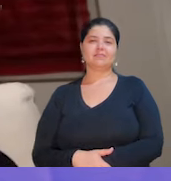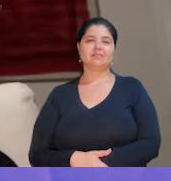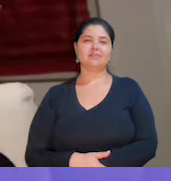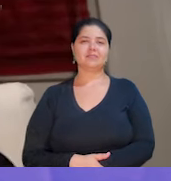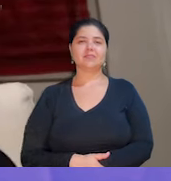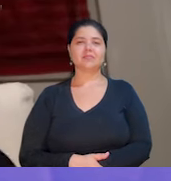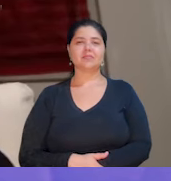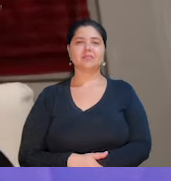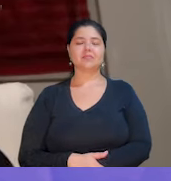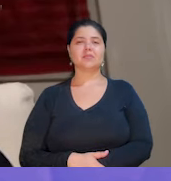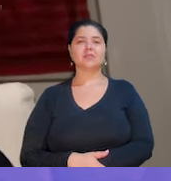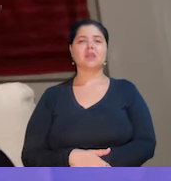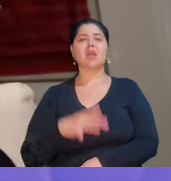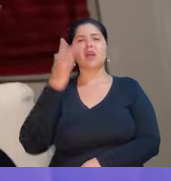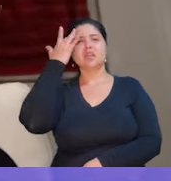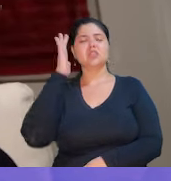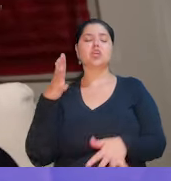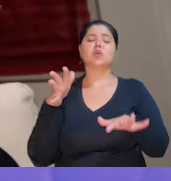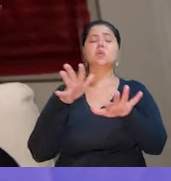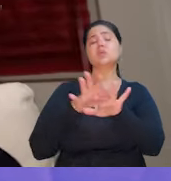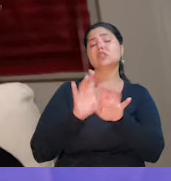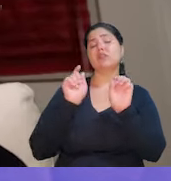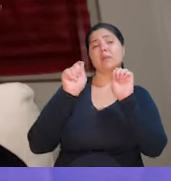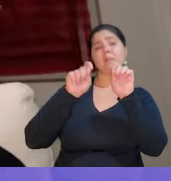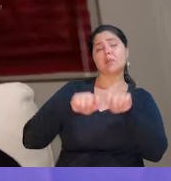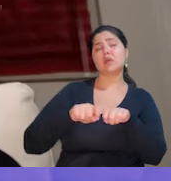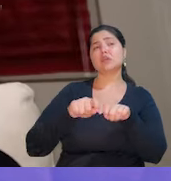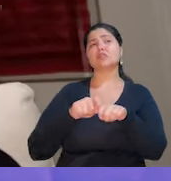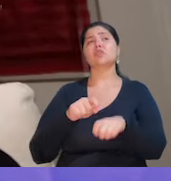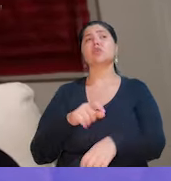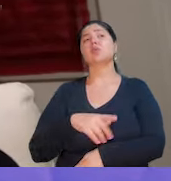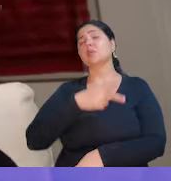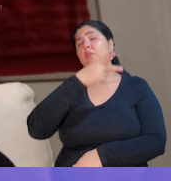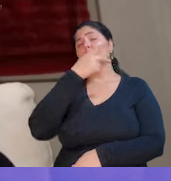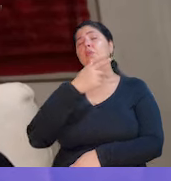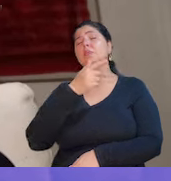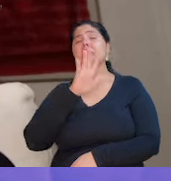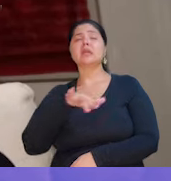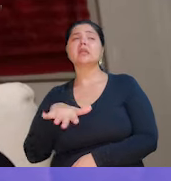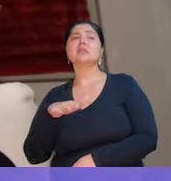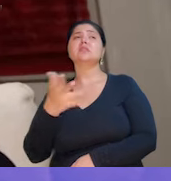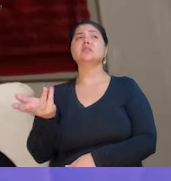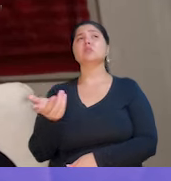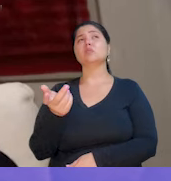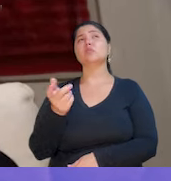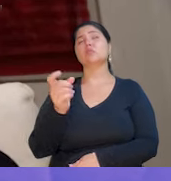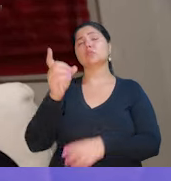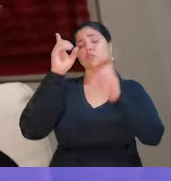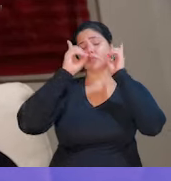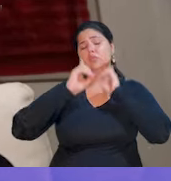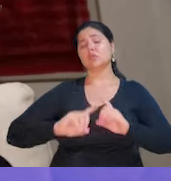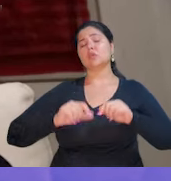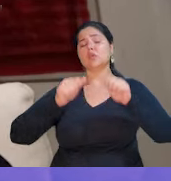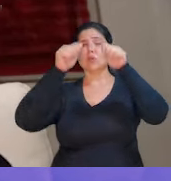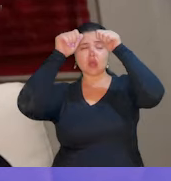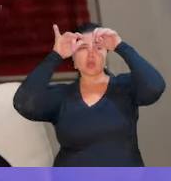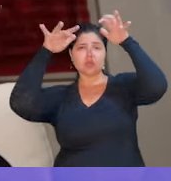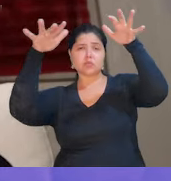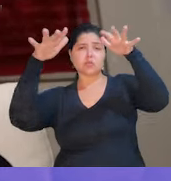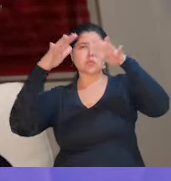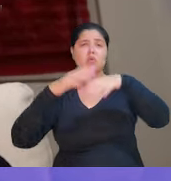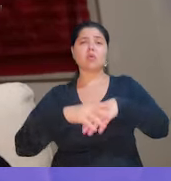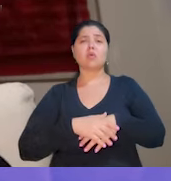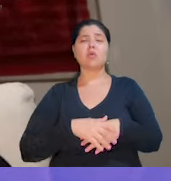aprende segundo suas capacidades e não segundo uma capacidade